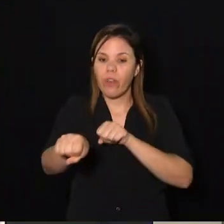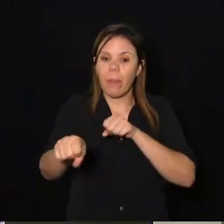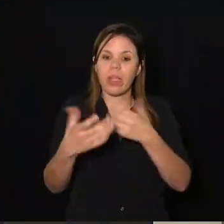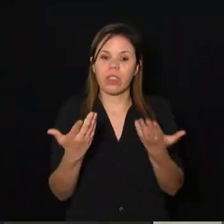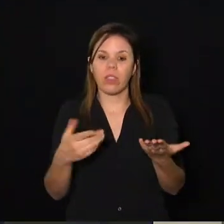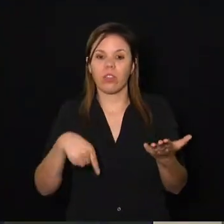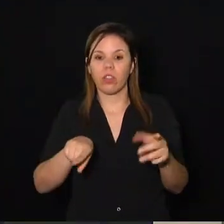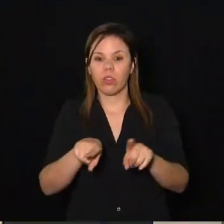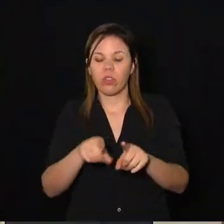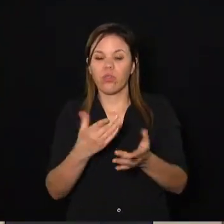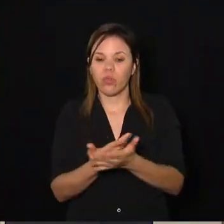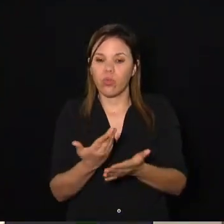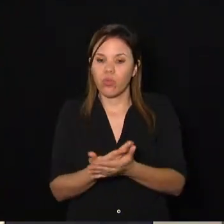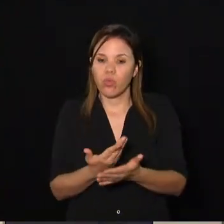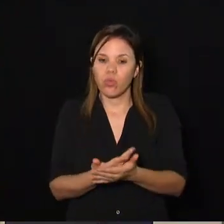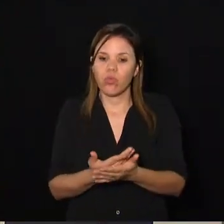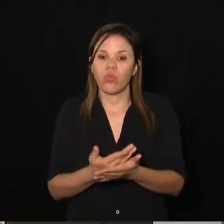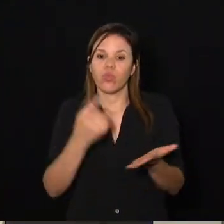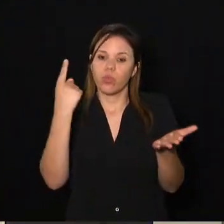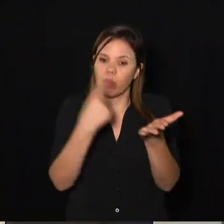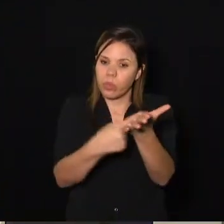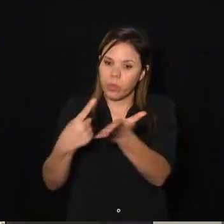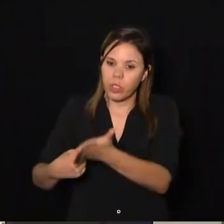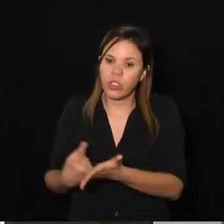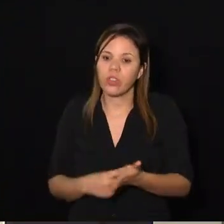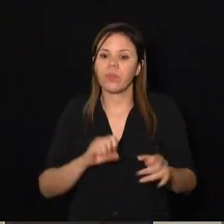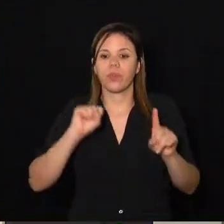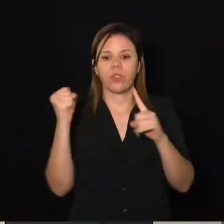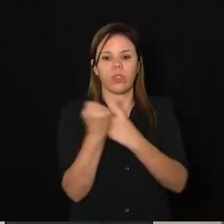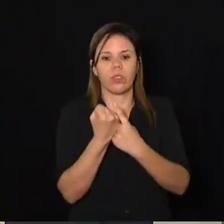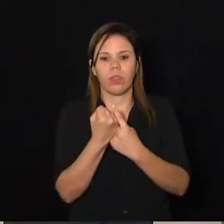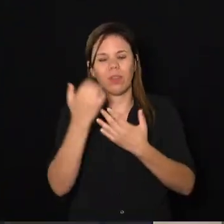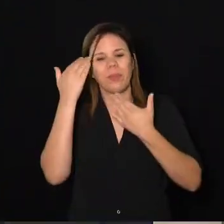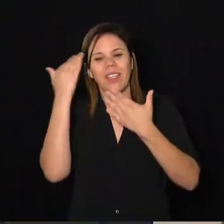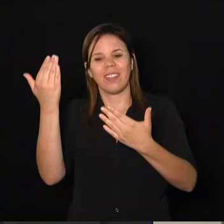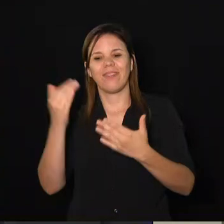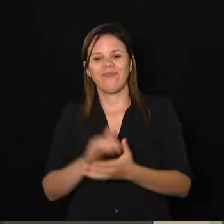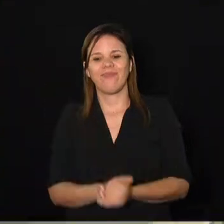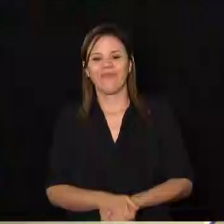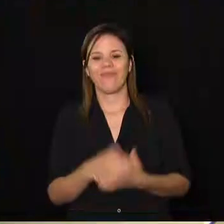estudo e o nosso comprometimento com a sociedade obrigada